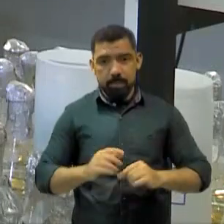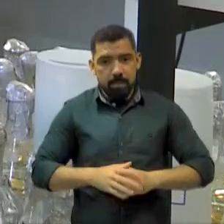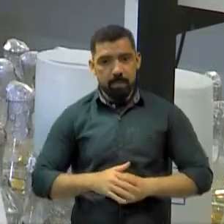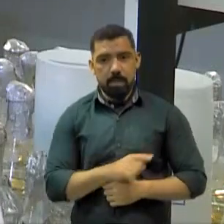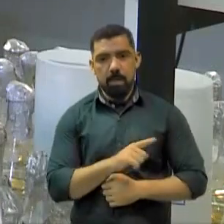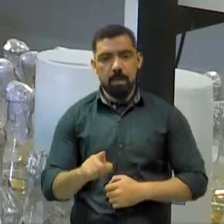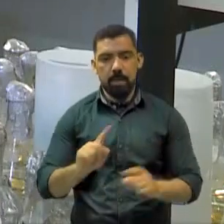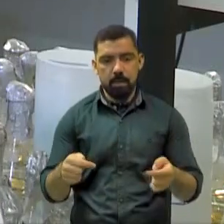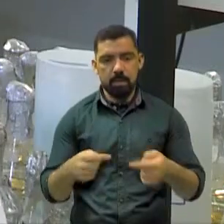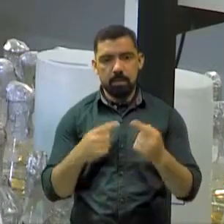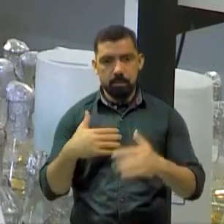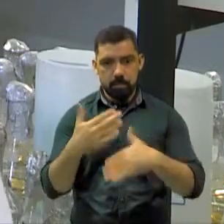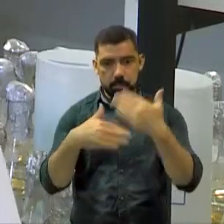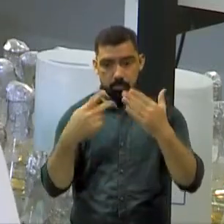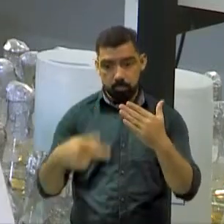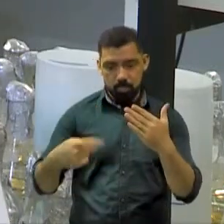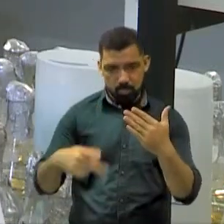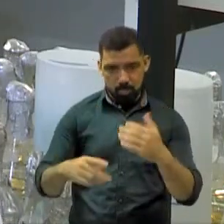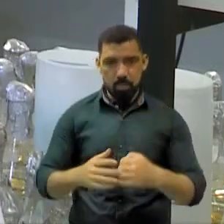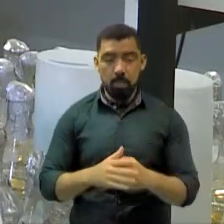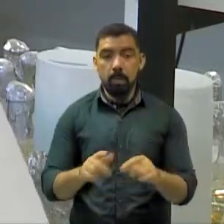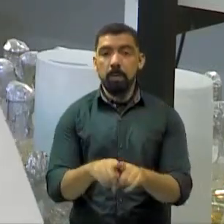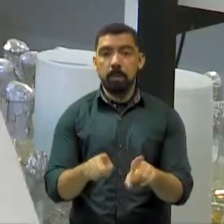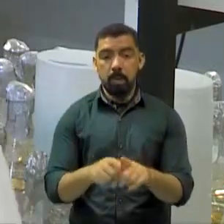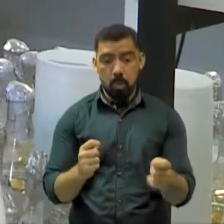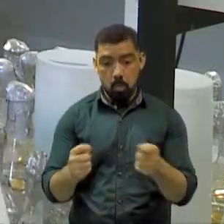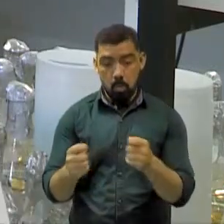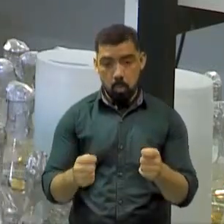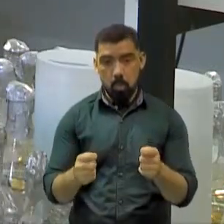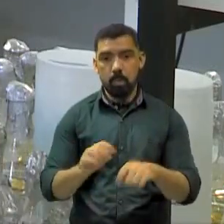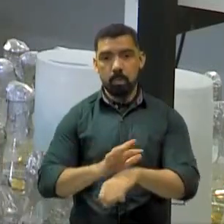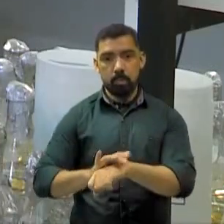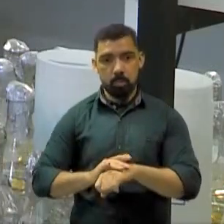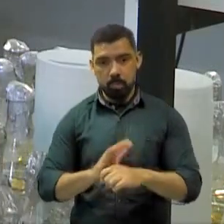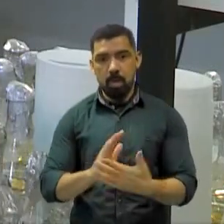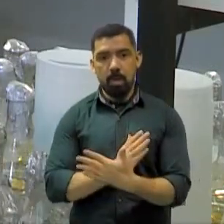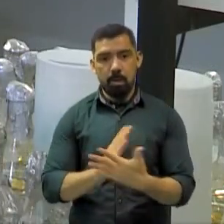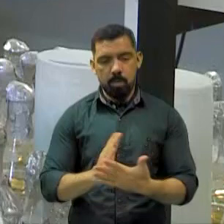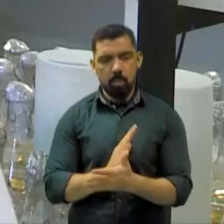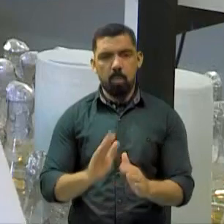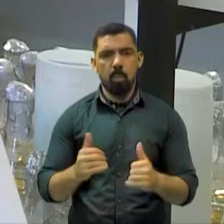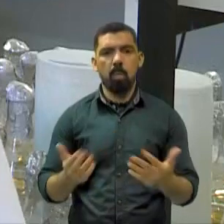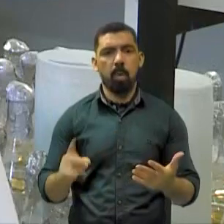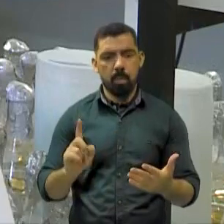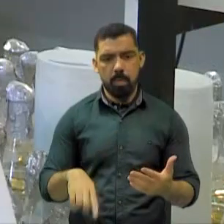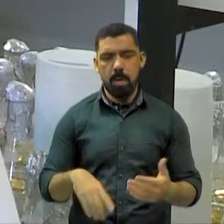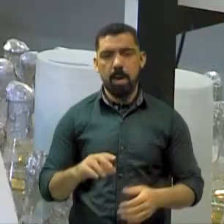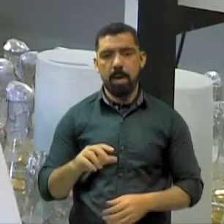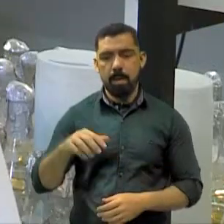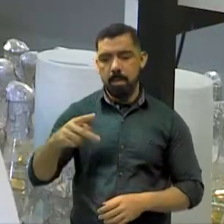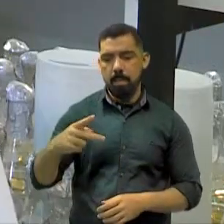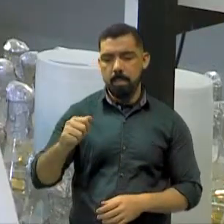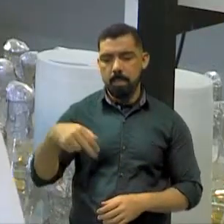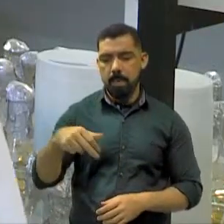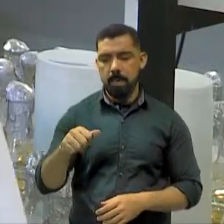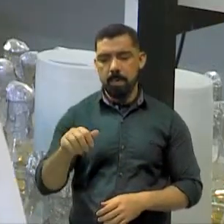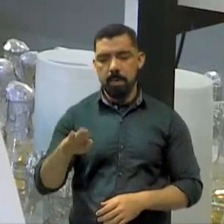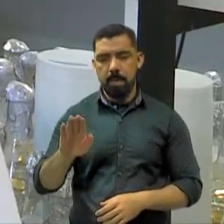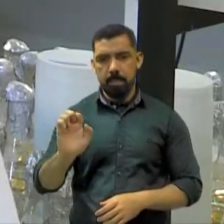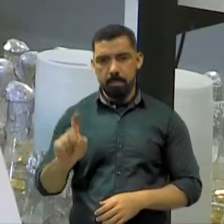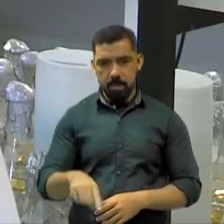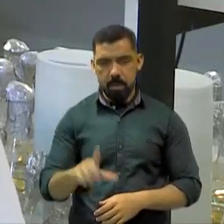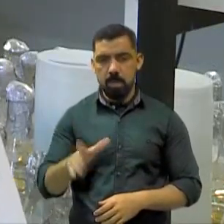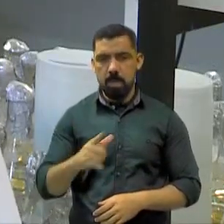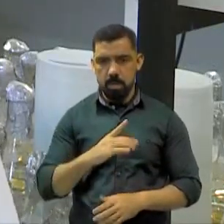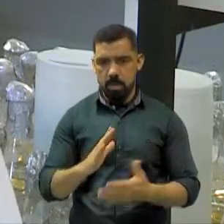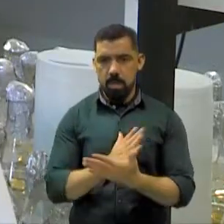promoção do crescimento das plantas como para controle de doenças. Dessas doenças seria o mal do Panamá, que vem ocasionando alguns prejuízos,